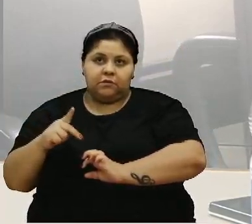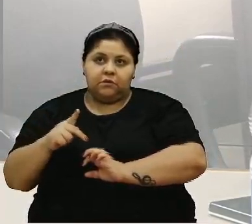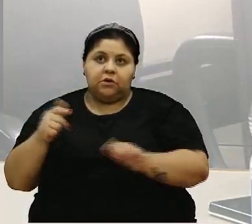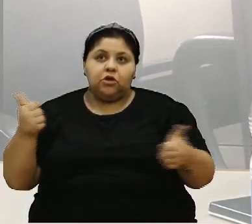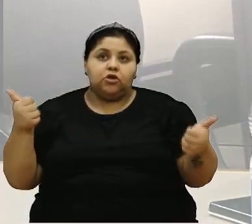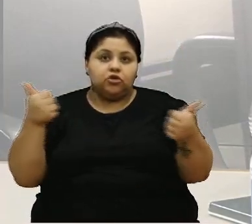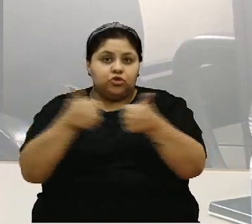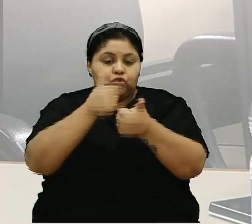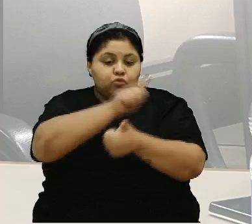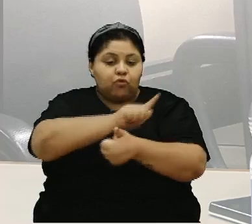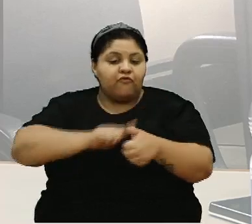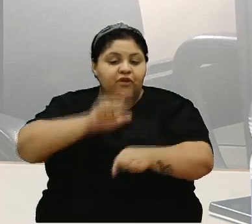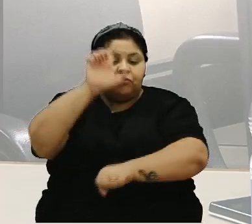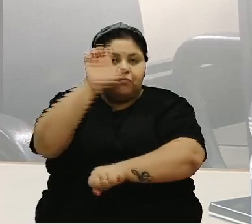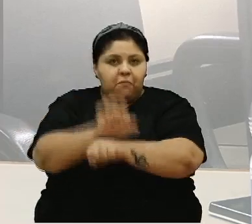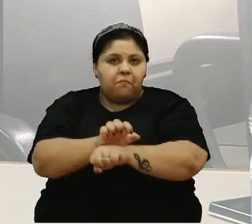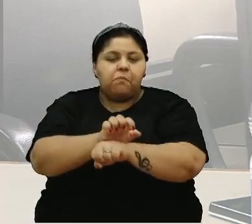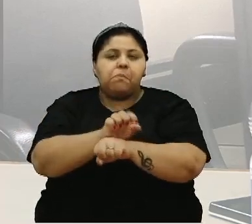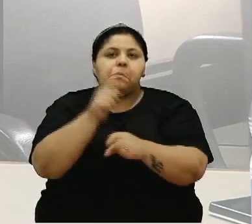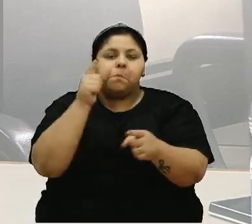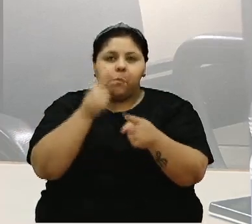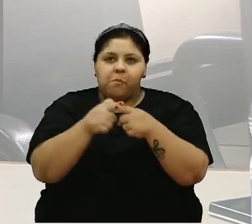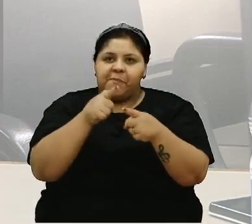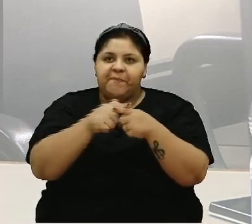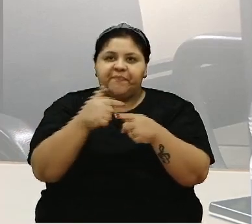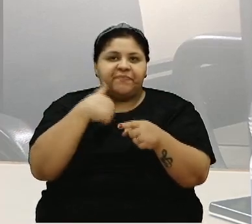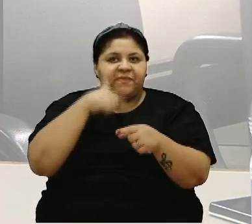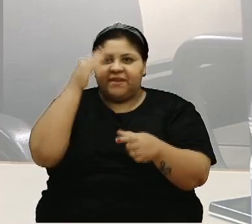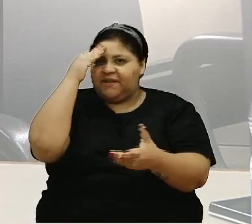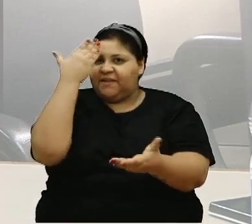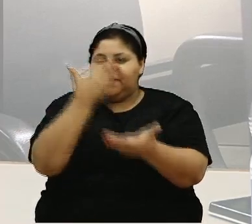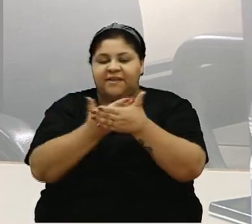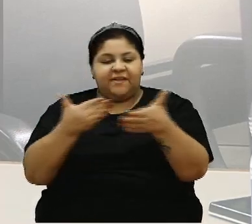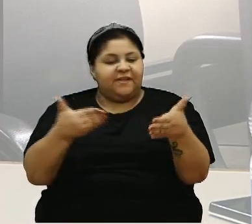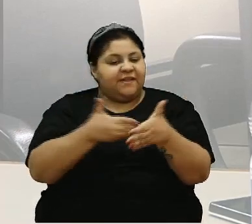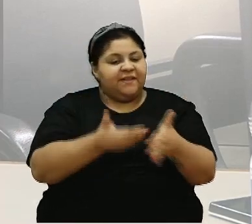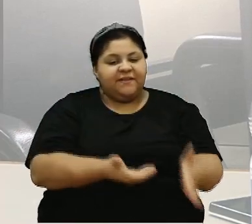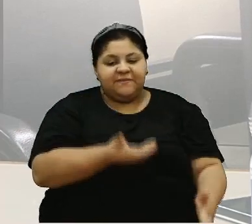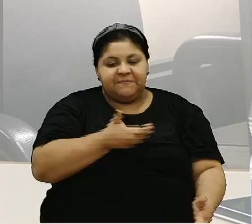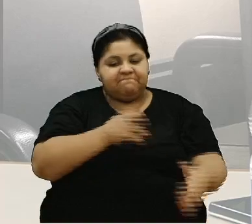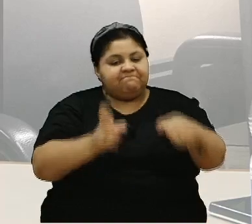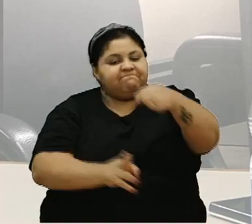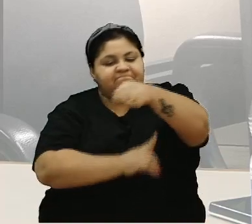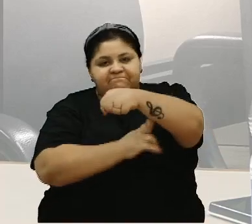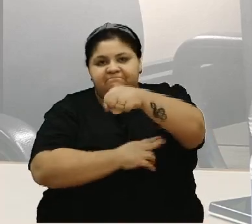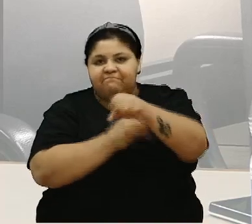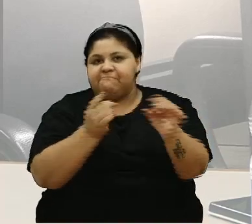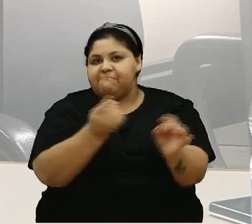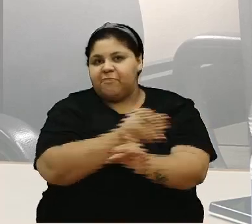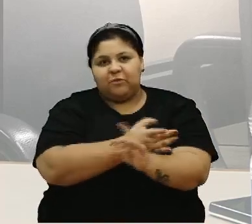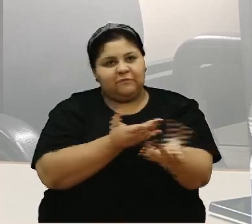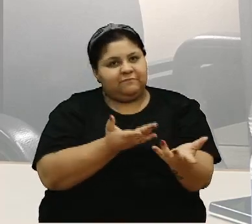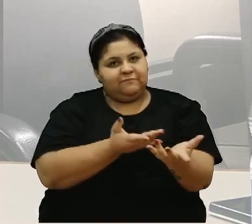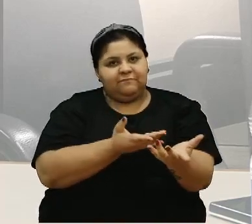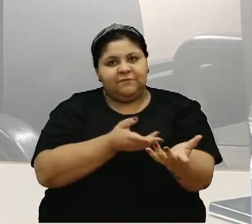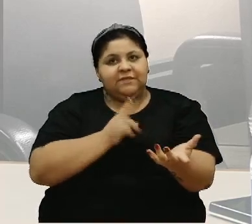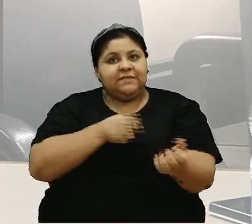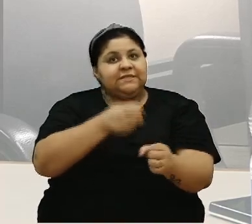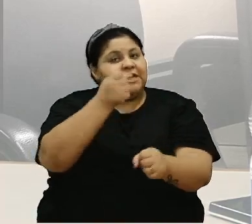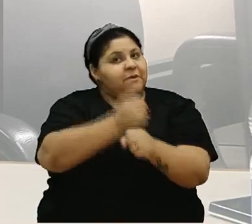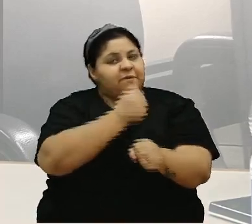com o governo do estado, porque eu não acredito que até dezembro a ponte, aquela outra, vai ficar pronta, que sempre foi assim as obras